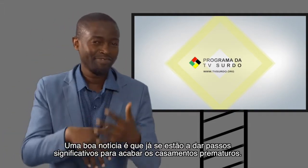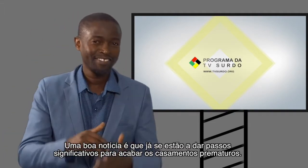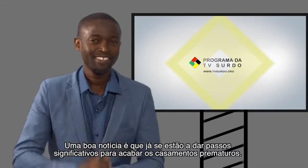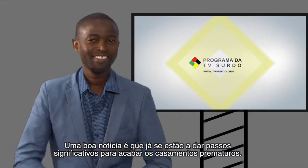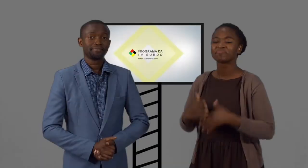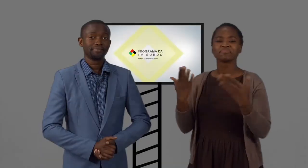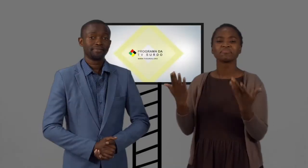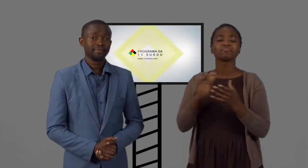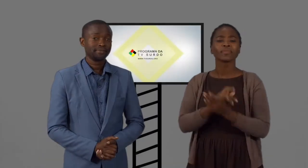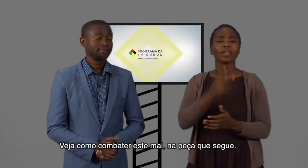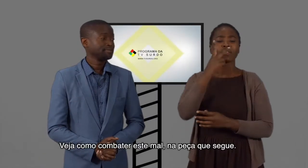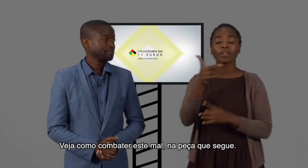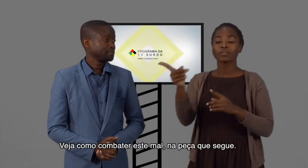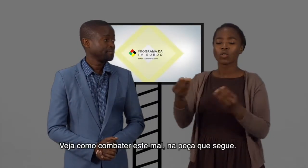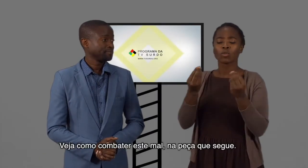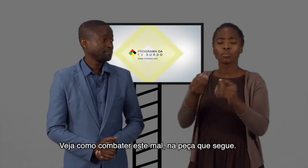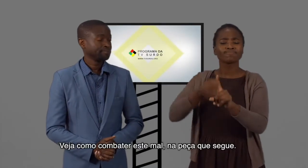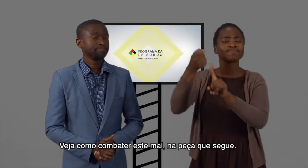prematuros.